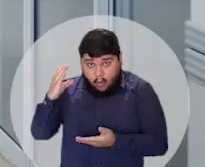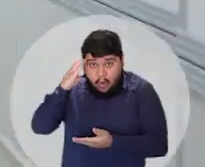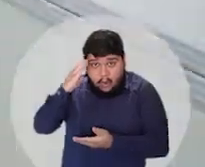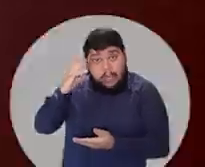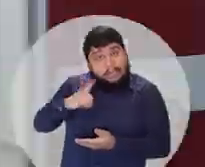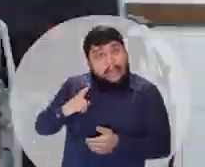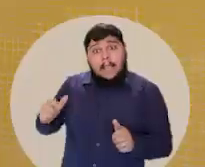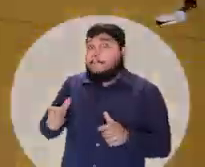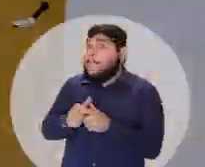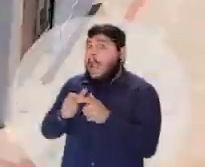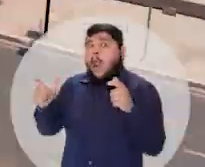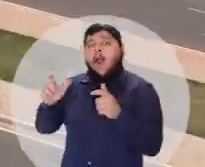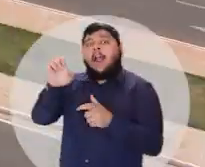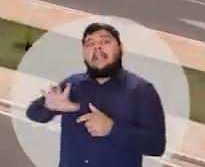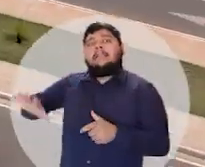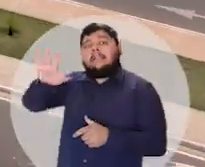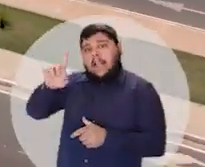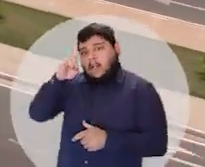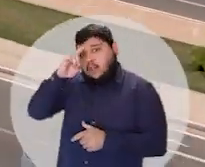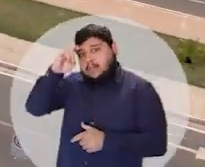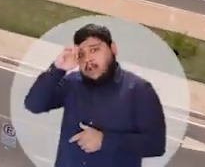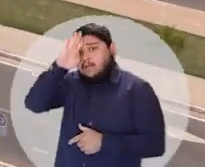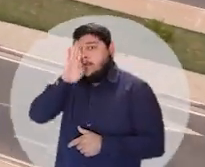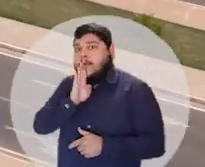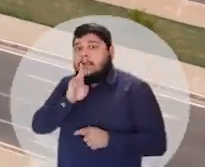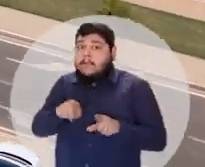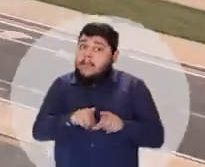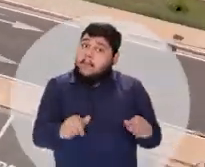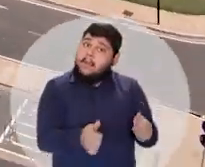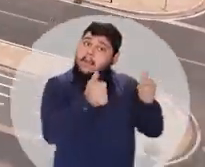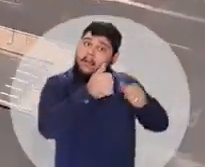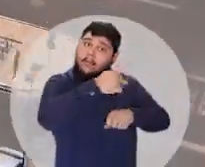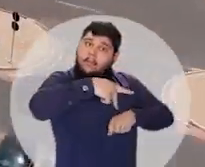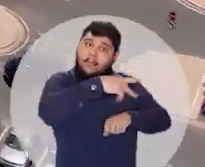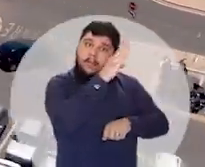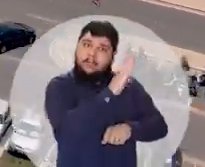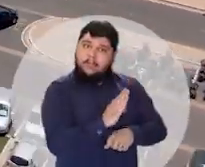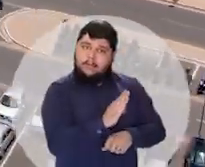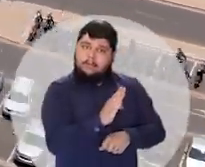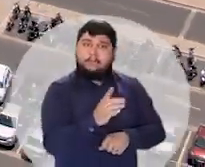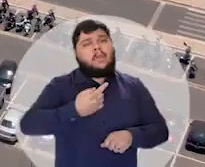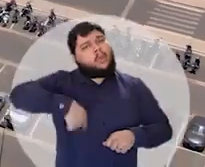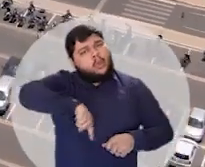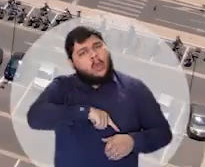público do estado e um dos melhores do país. É a gente indo cada